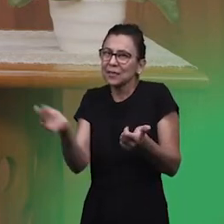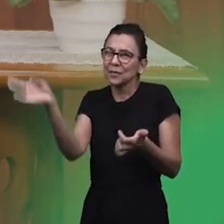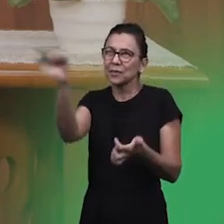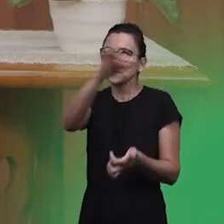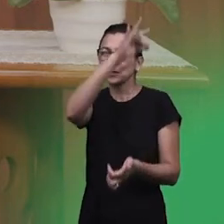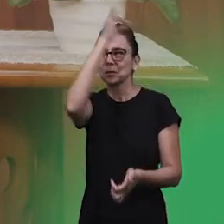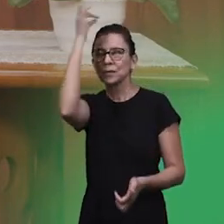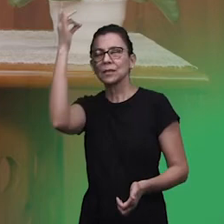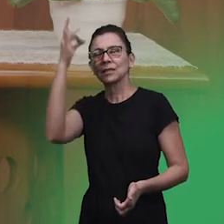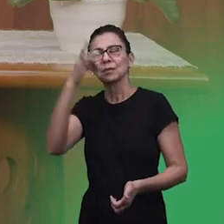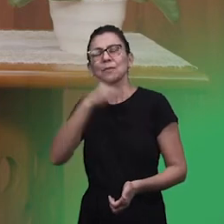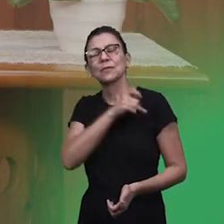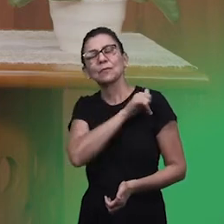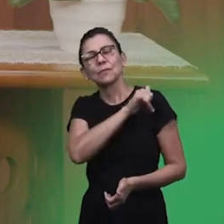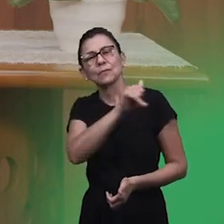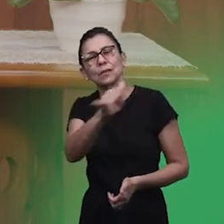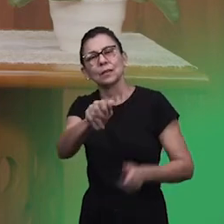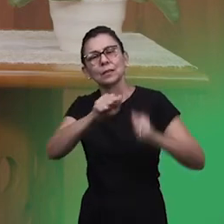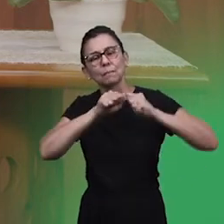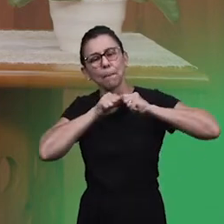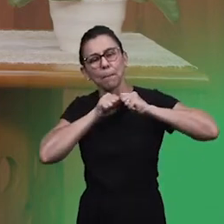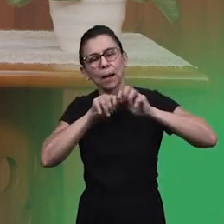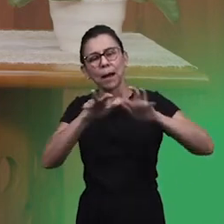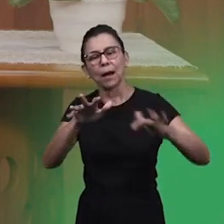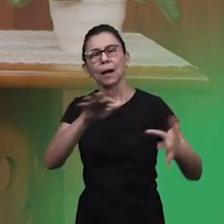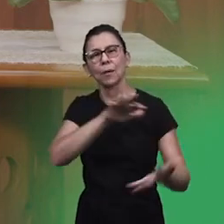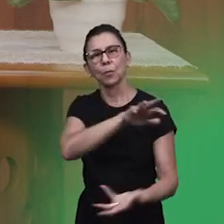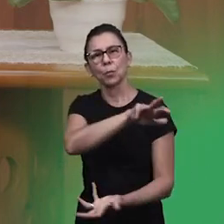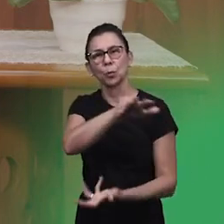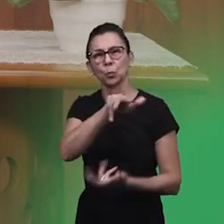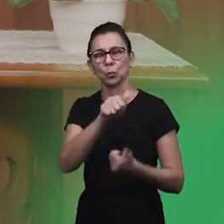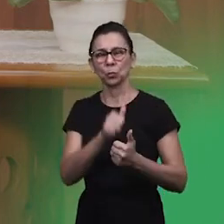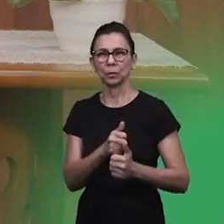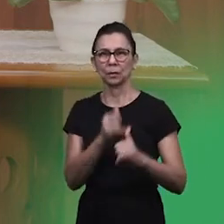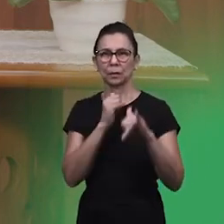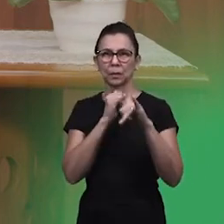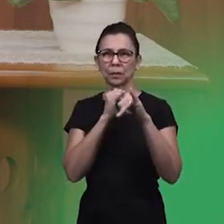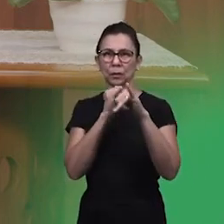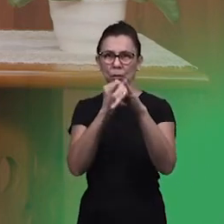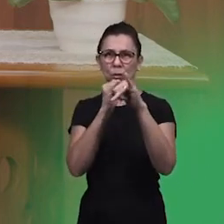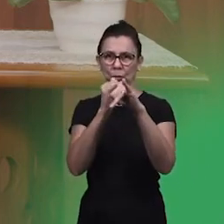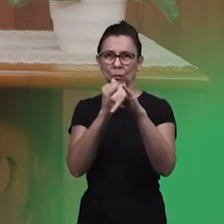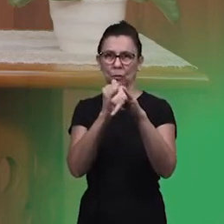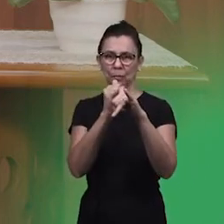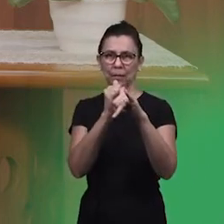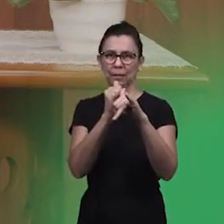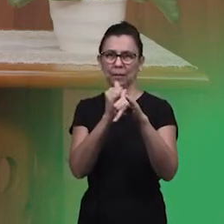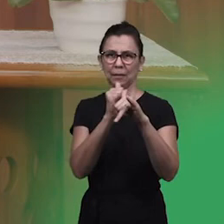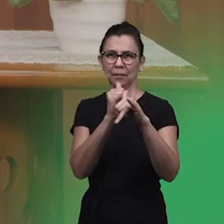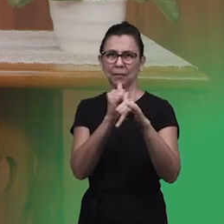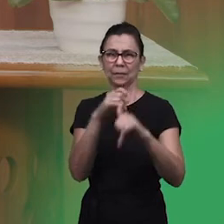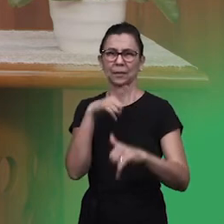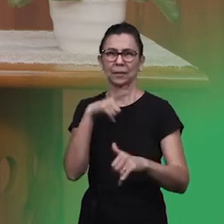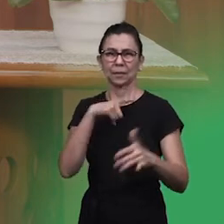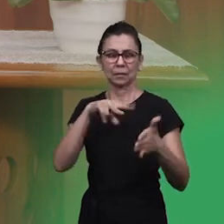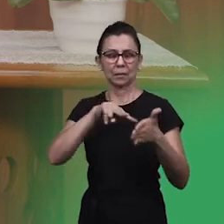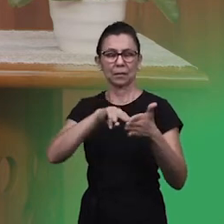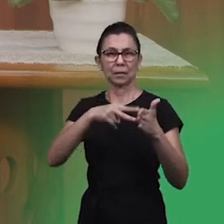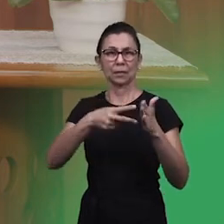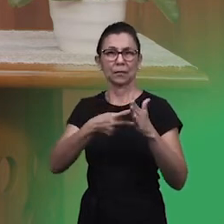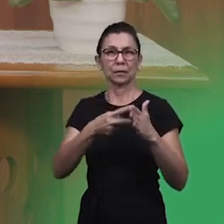ecoando neste momento. A trombeta, ela tem um significado todo especial. A trombeta